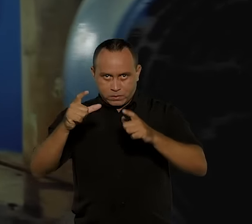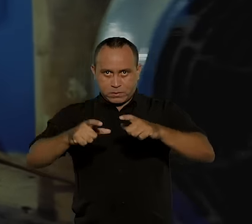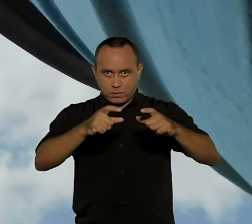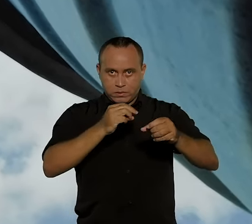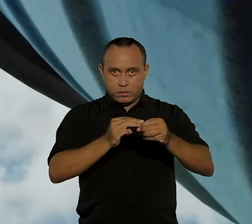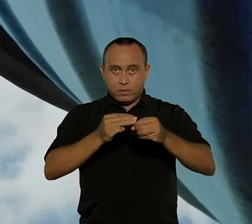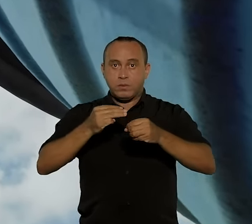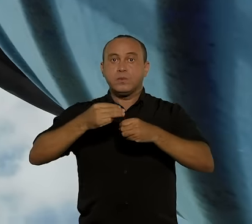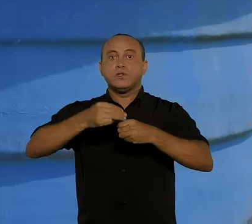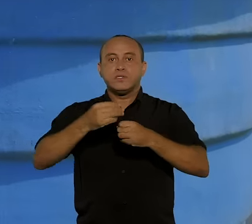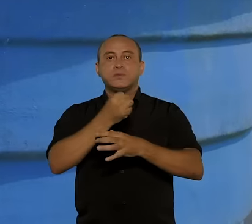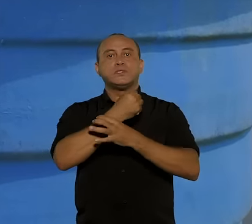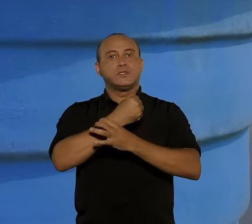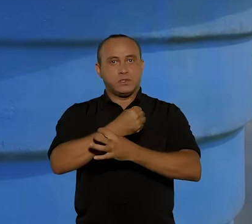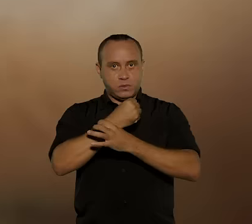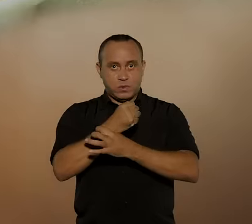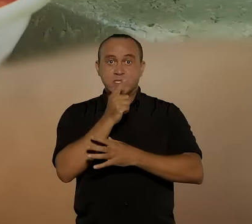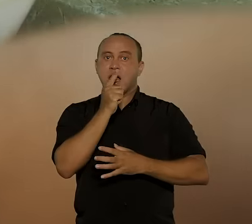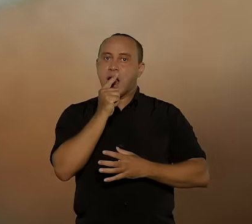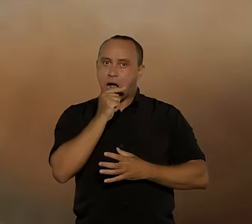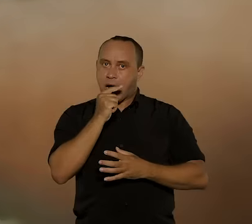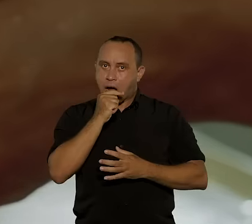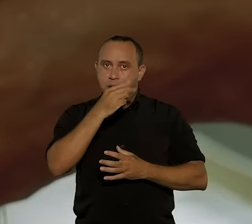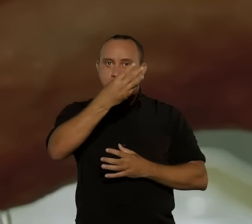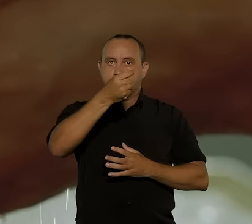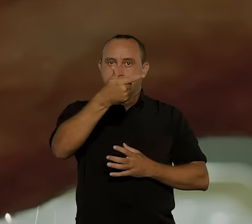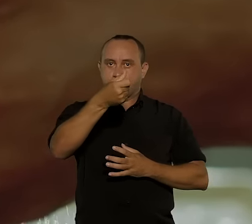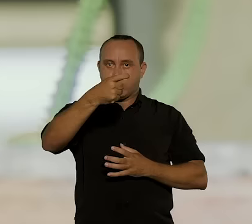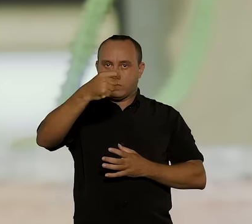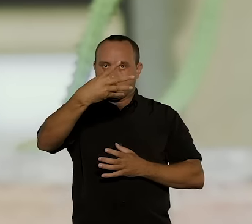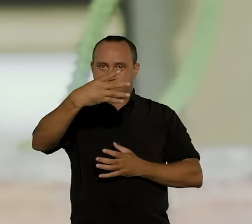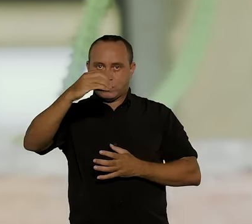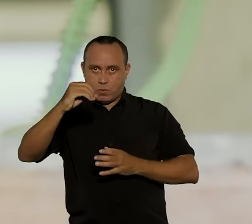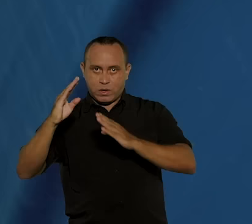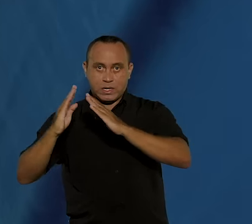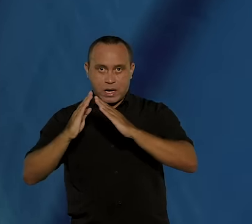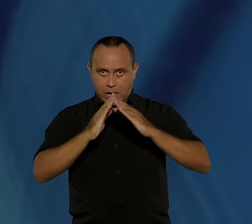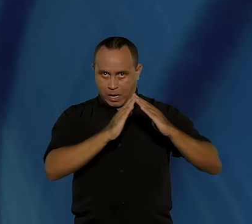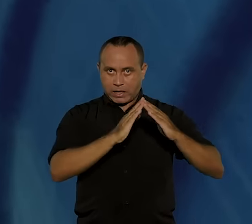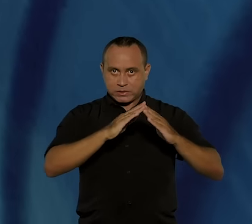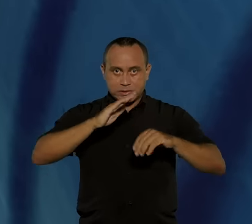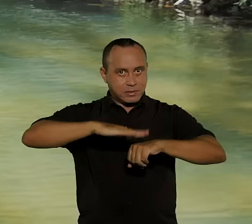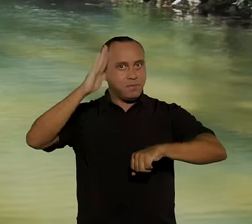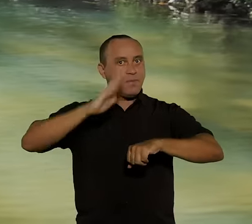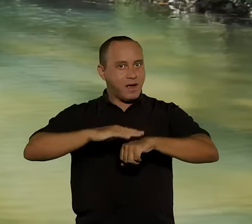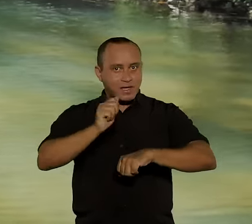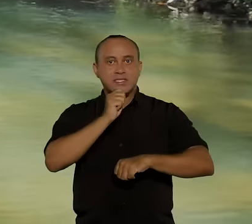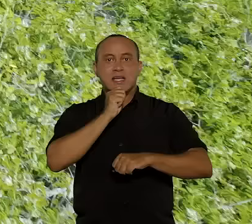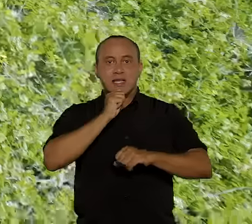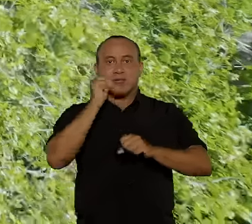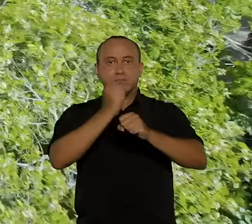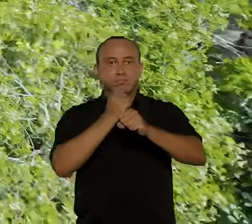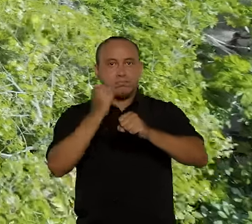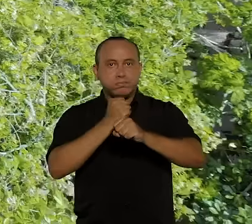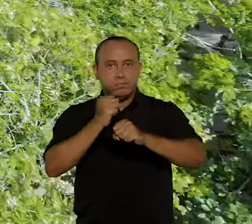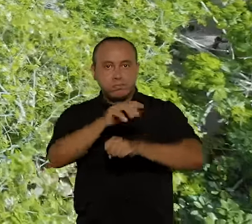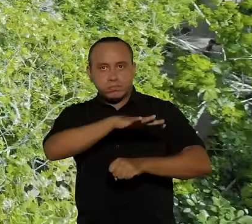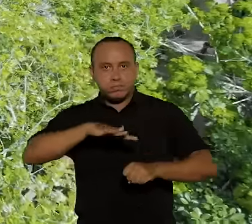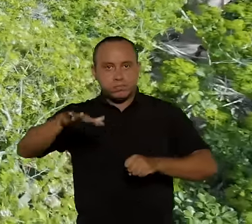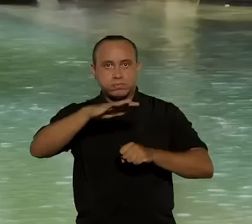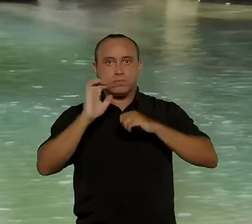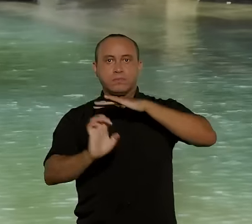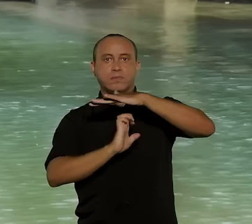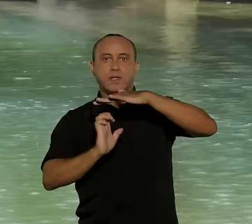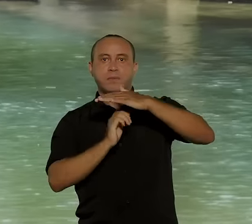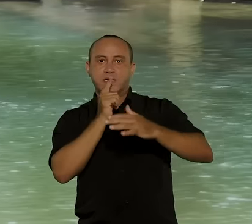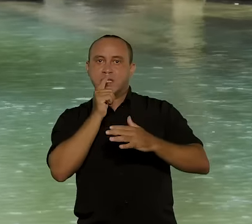28 povoados, garantindo abastecimento para 3.940 residências. E tem mais! A reforma e reativação da estação